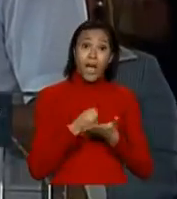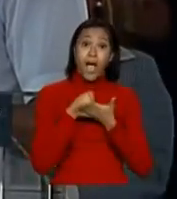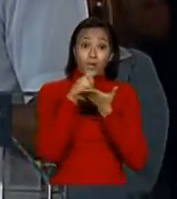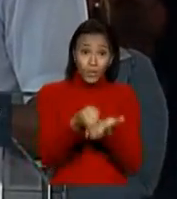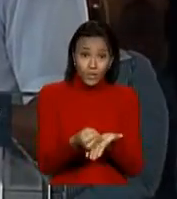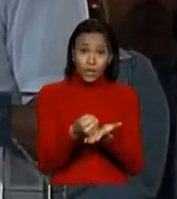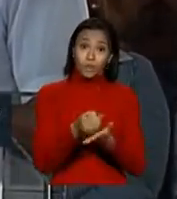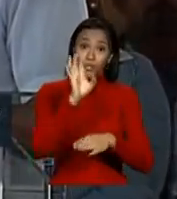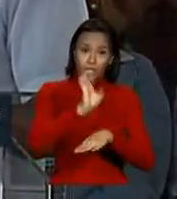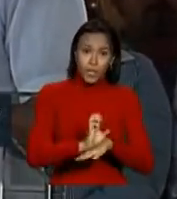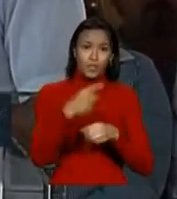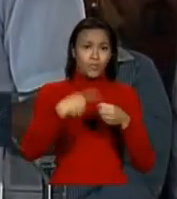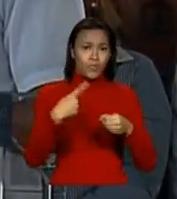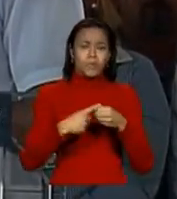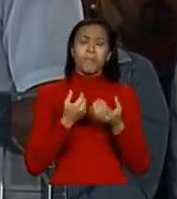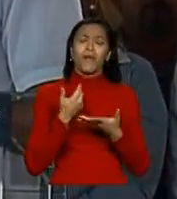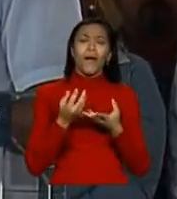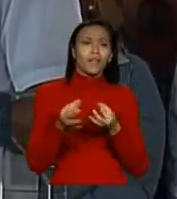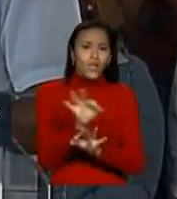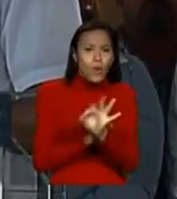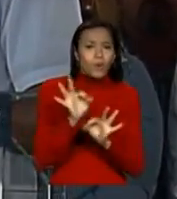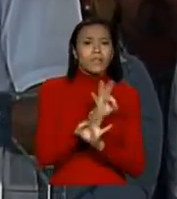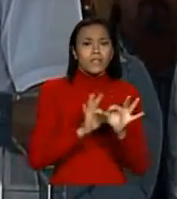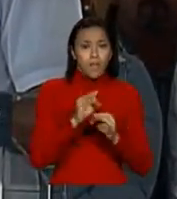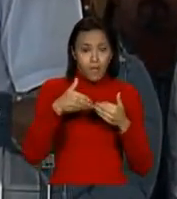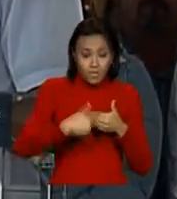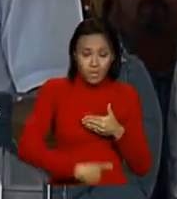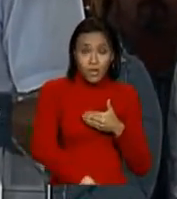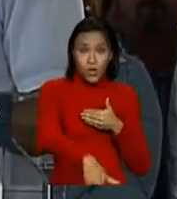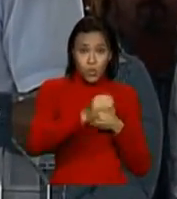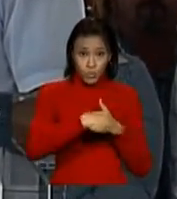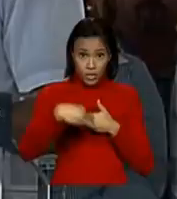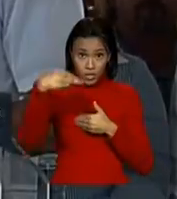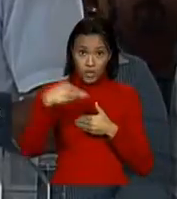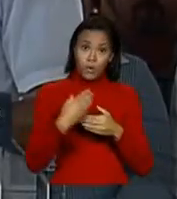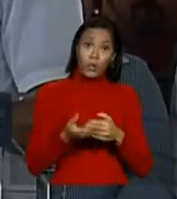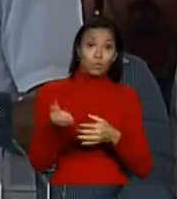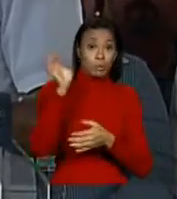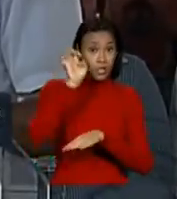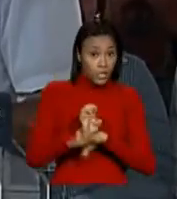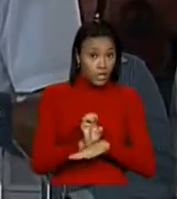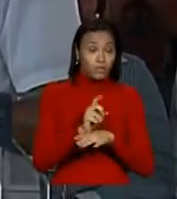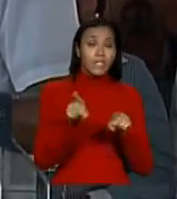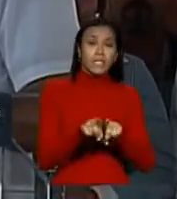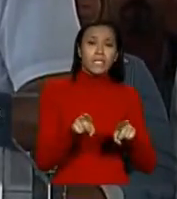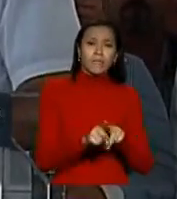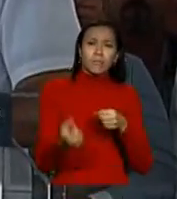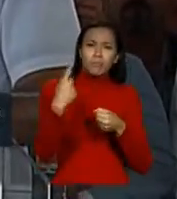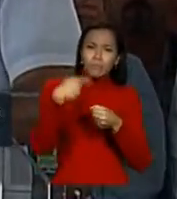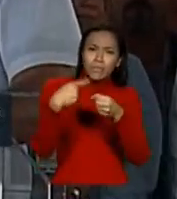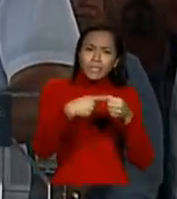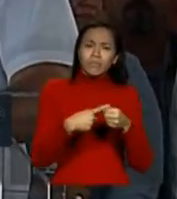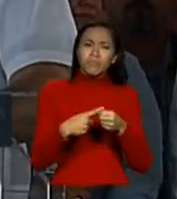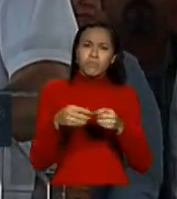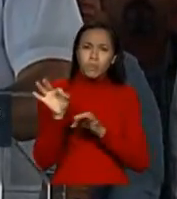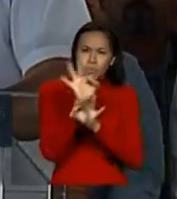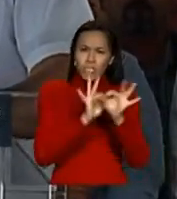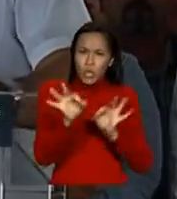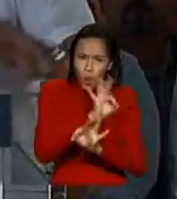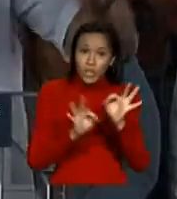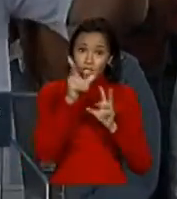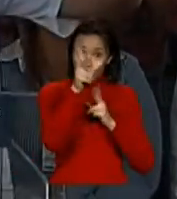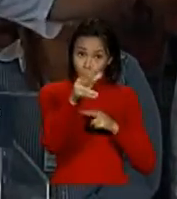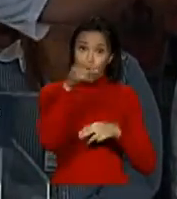planejar nesse programa do ministério essano quando estado e município se organiza como tá organizado o Estado da